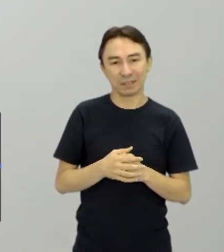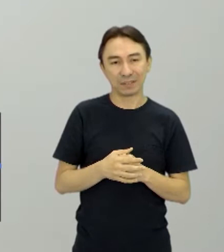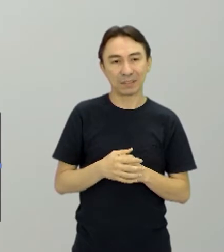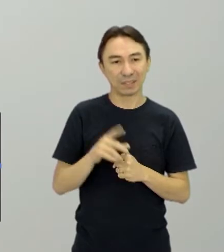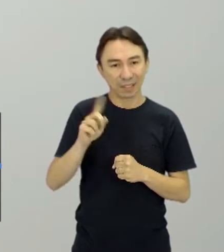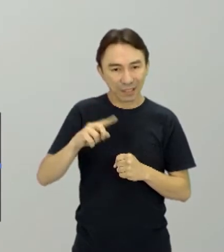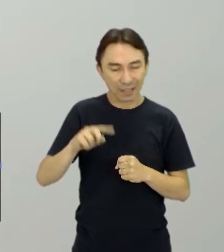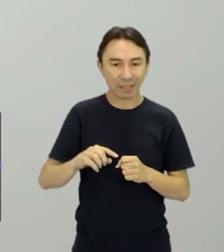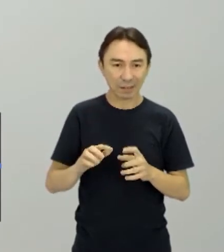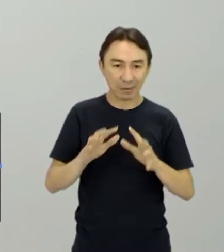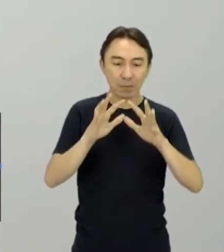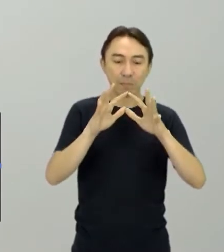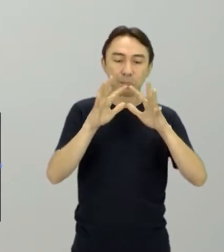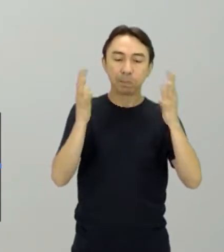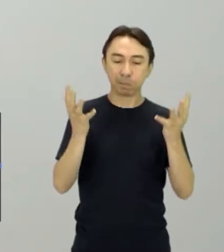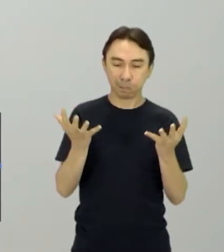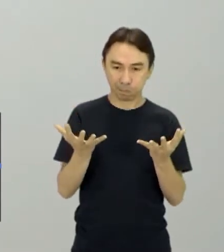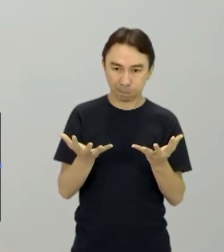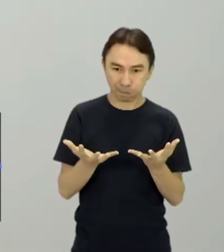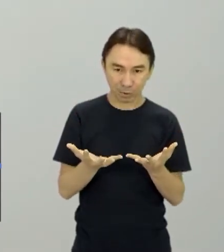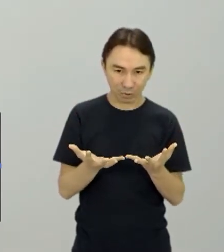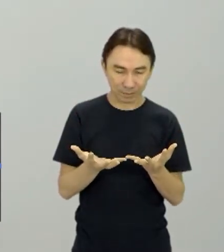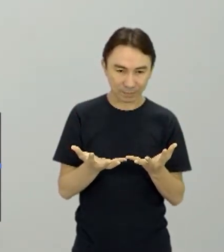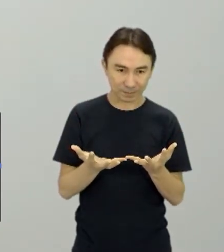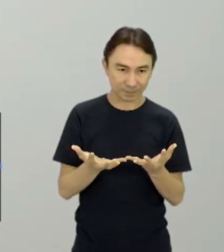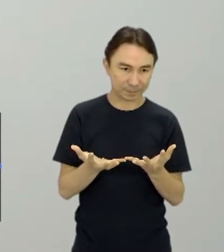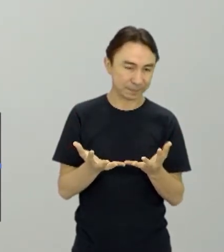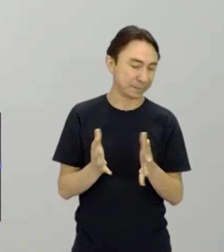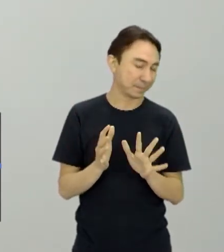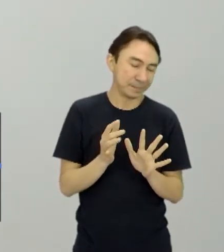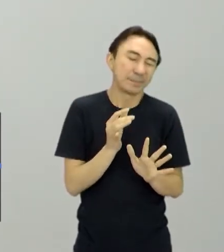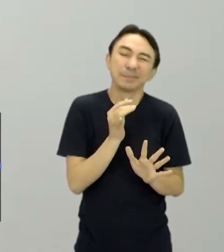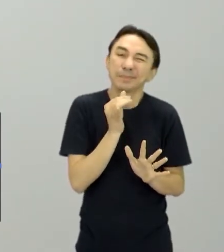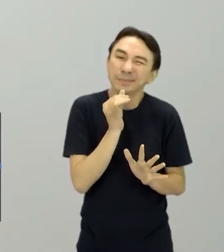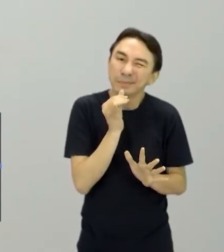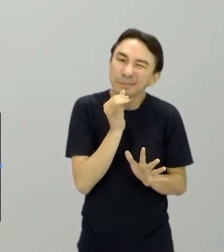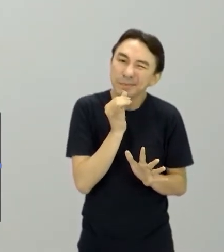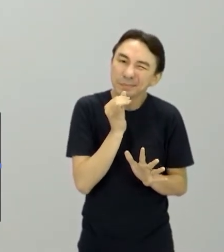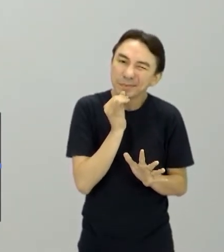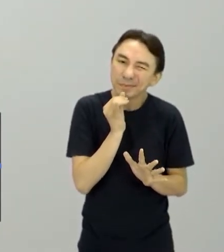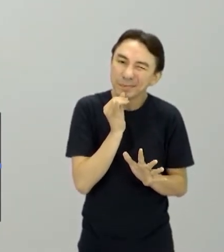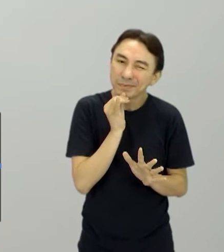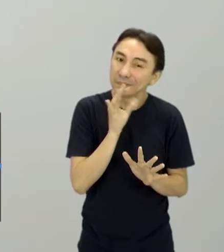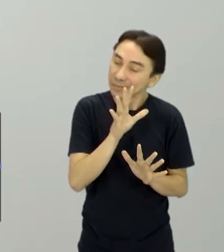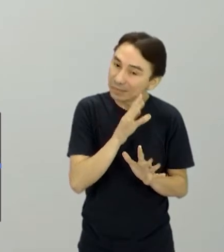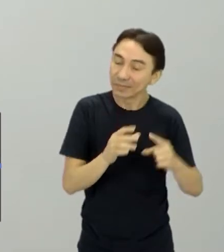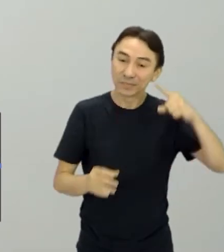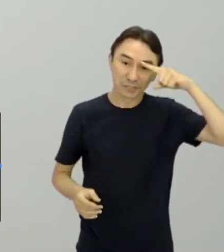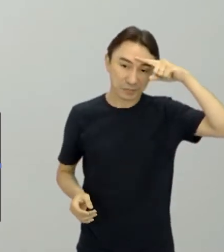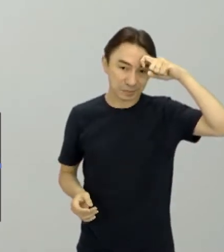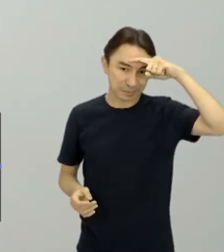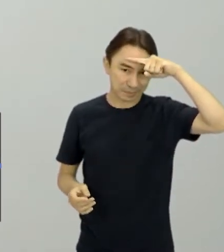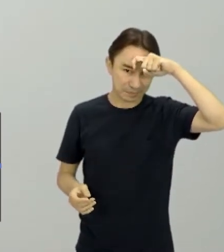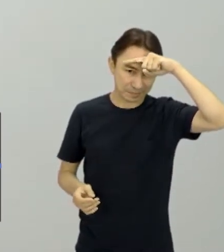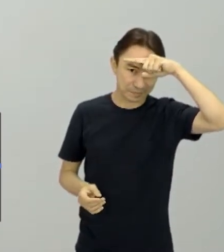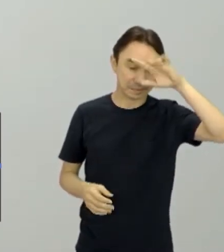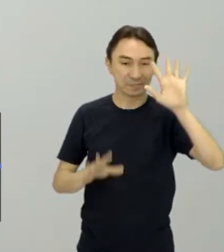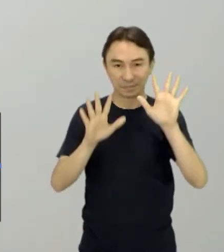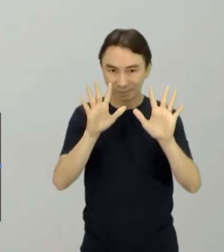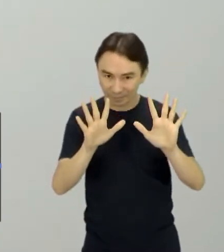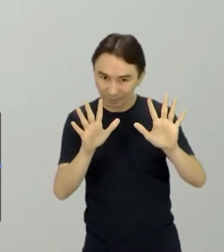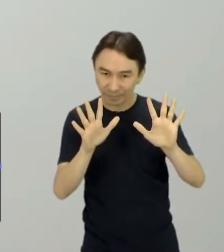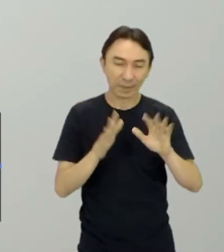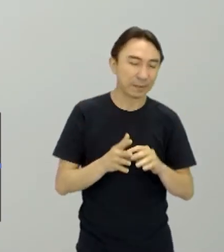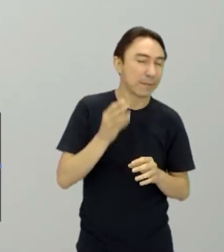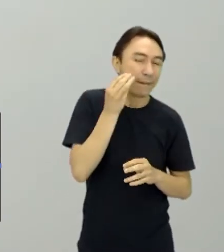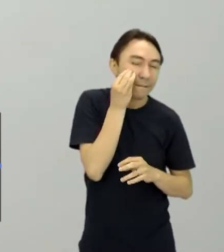esférica. Por quê? Porque se eu reduzir, veja como isso é difícil, hein, sexto ano, mas vamos tentar aí